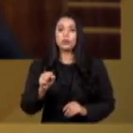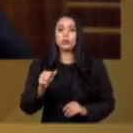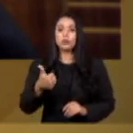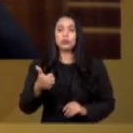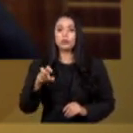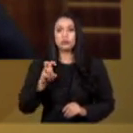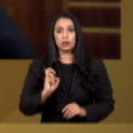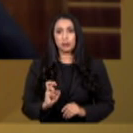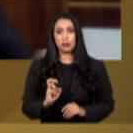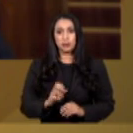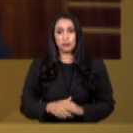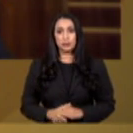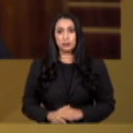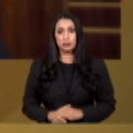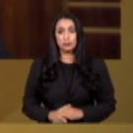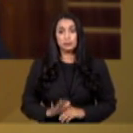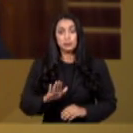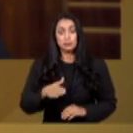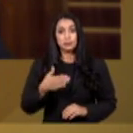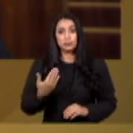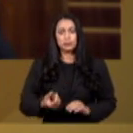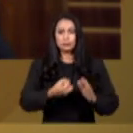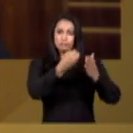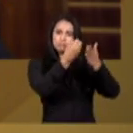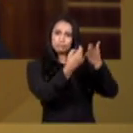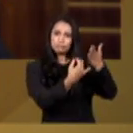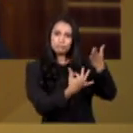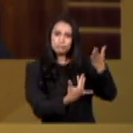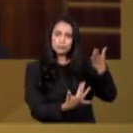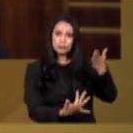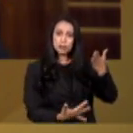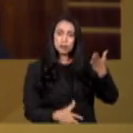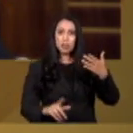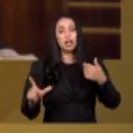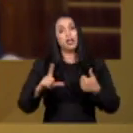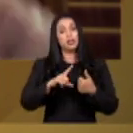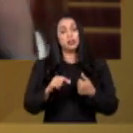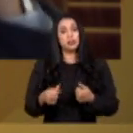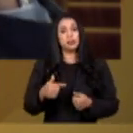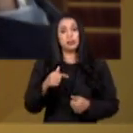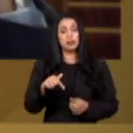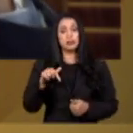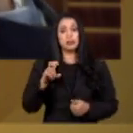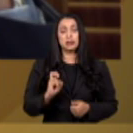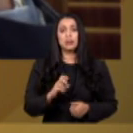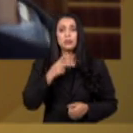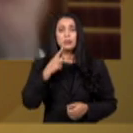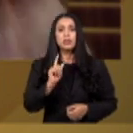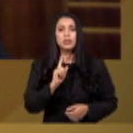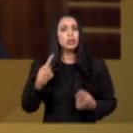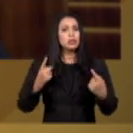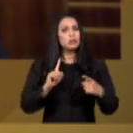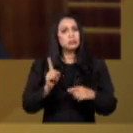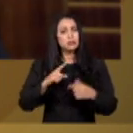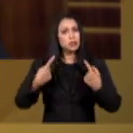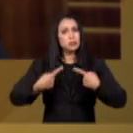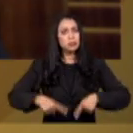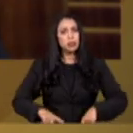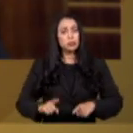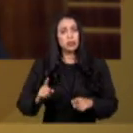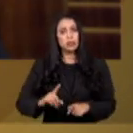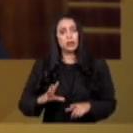6815 e nem eu transcrevo é o eles não constituem